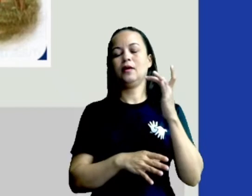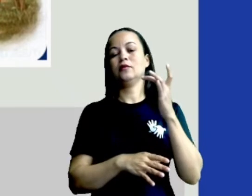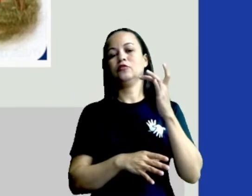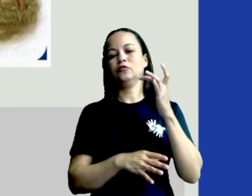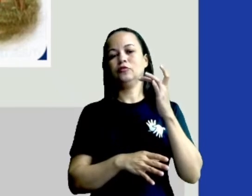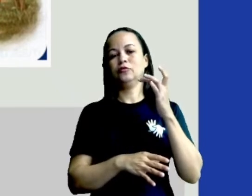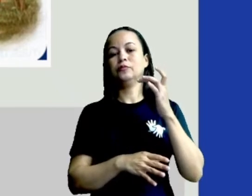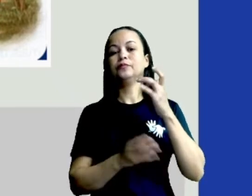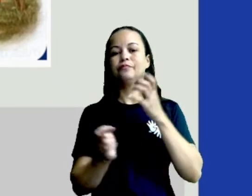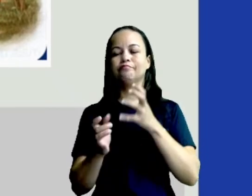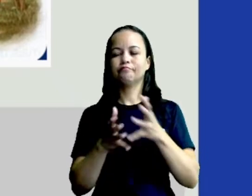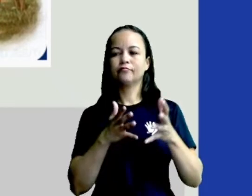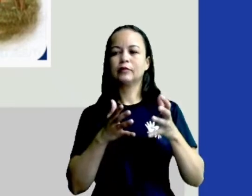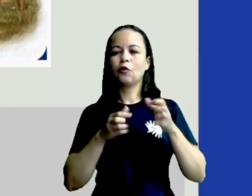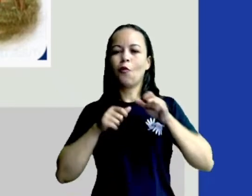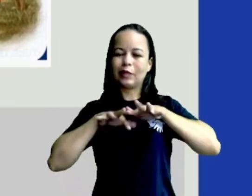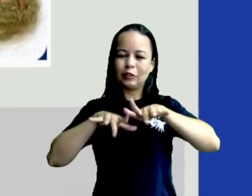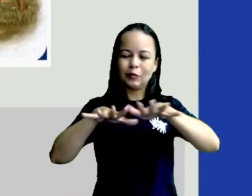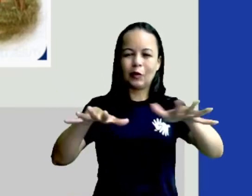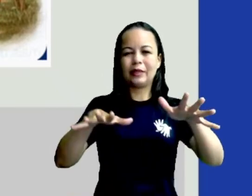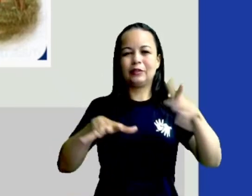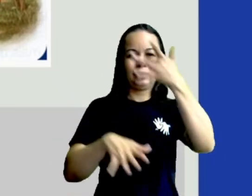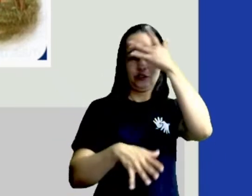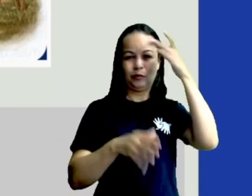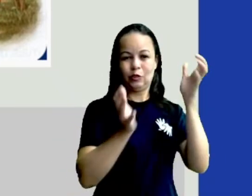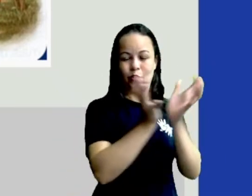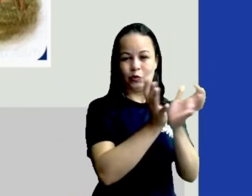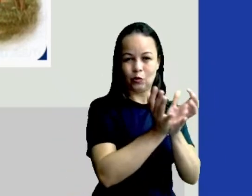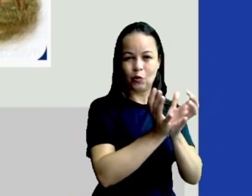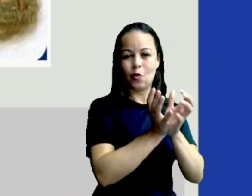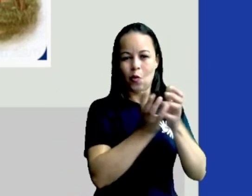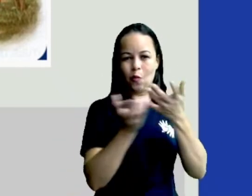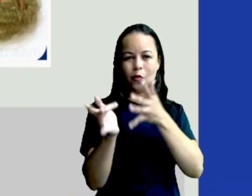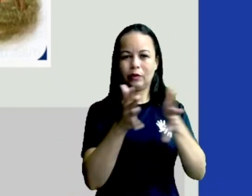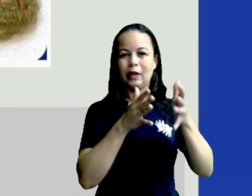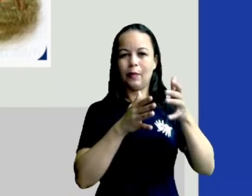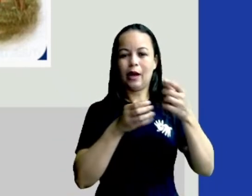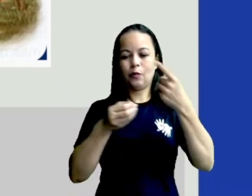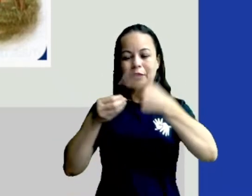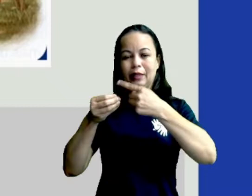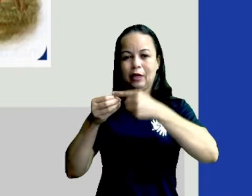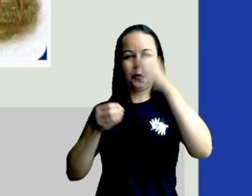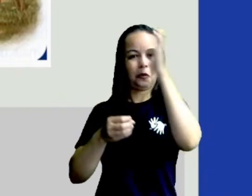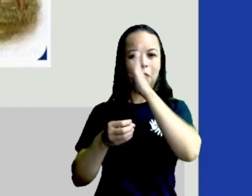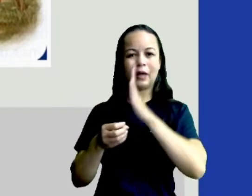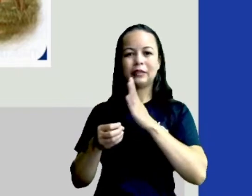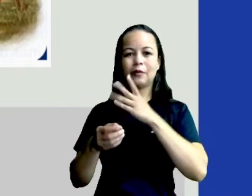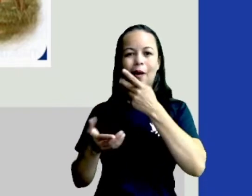aí, com a exploração dos bandeirantes para o interior do Brasil, aconteceu isso.